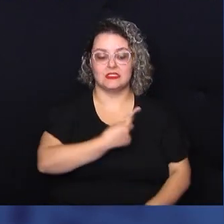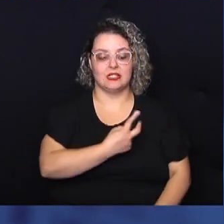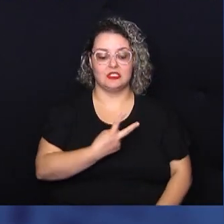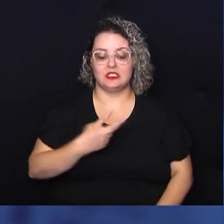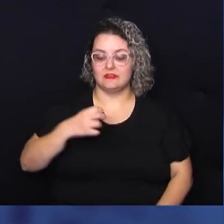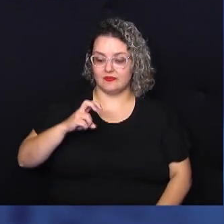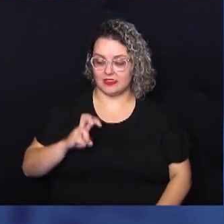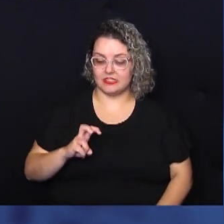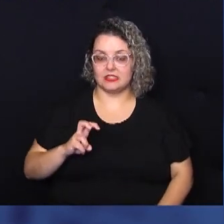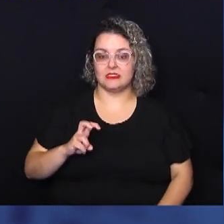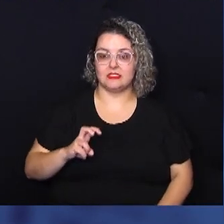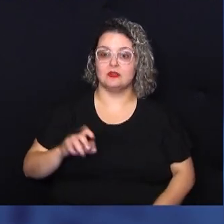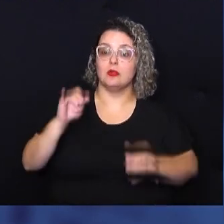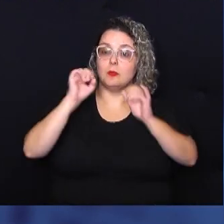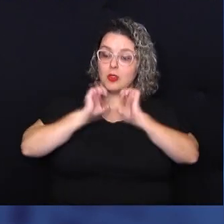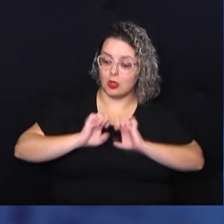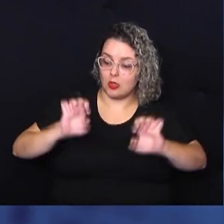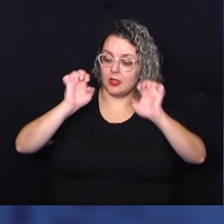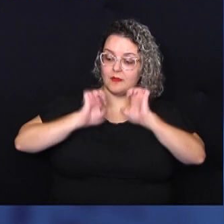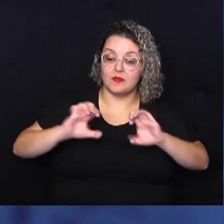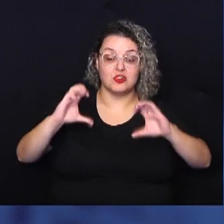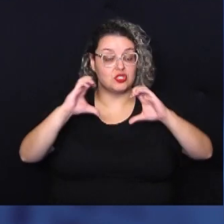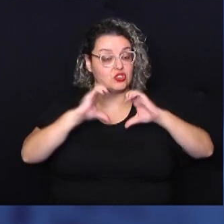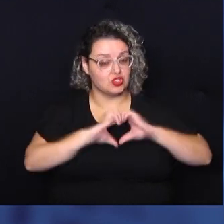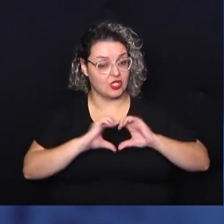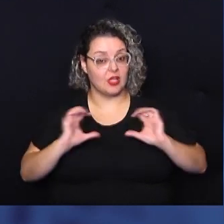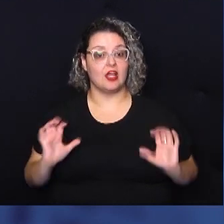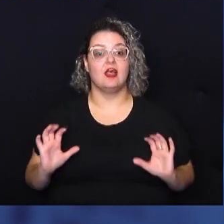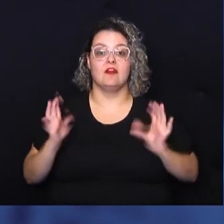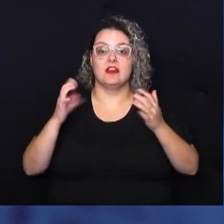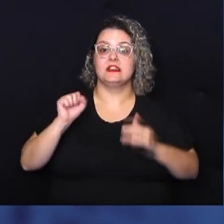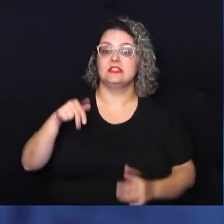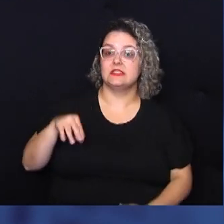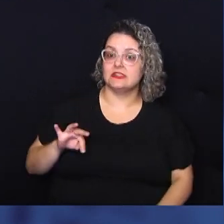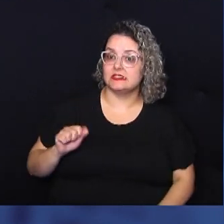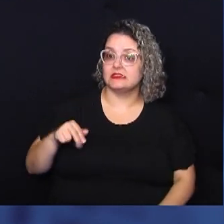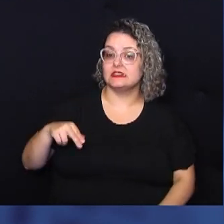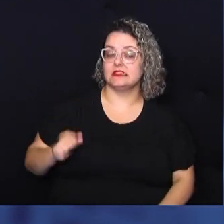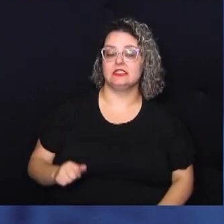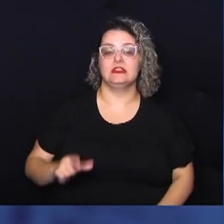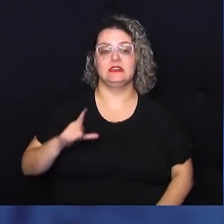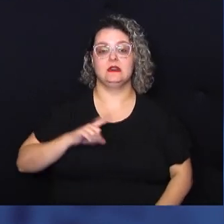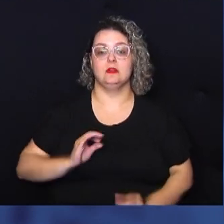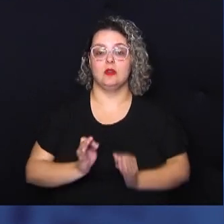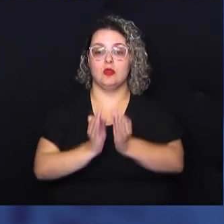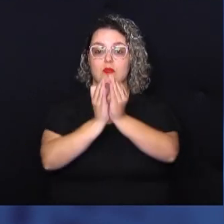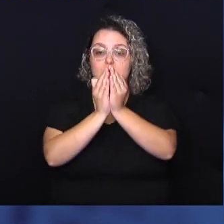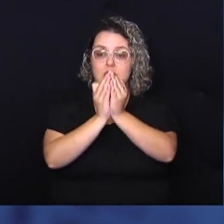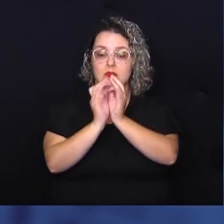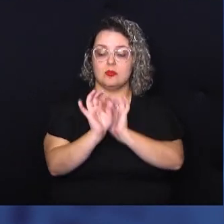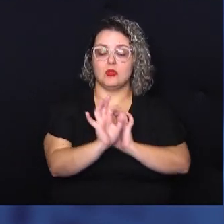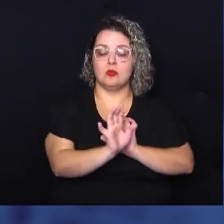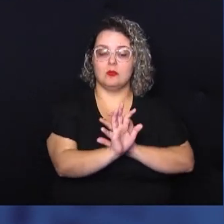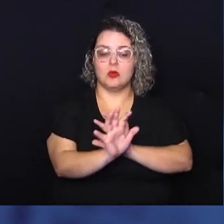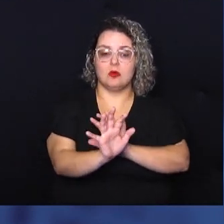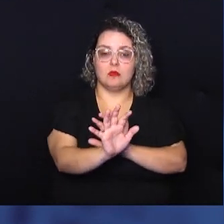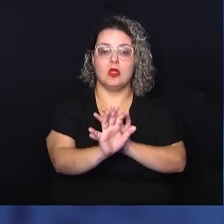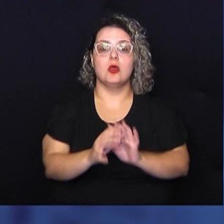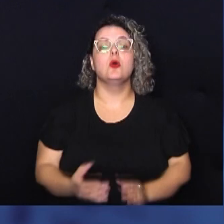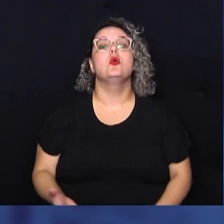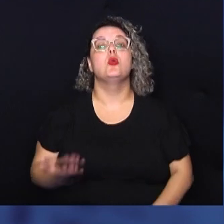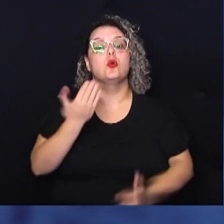anos, Evangelizando com Amor, a Festa de Santana contará com missa, procissão, comidas